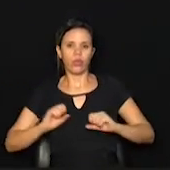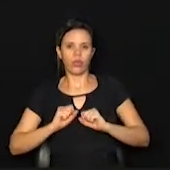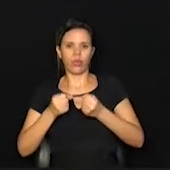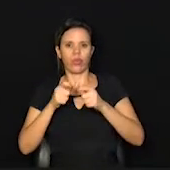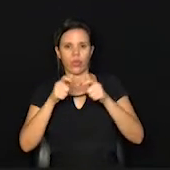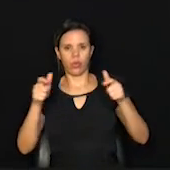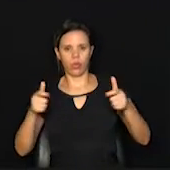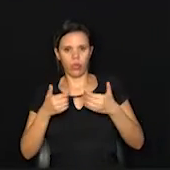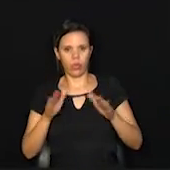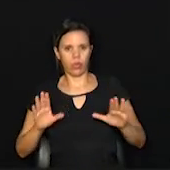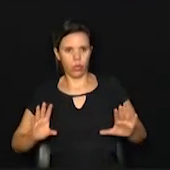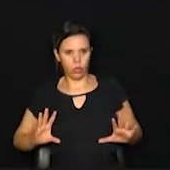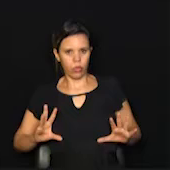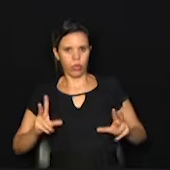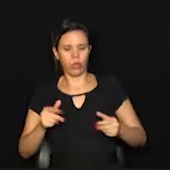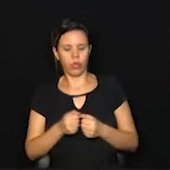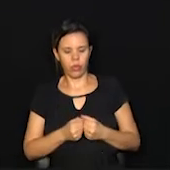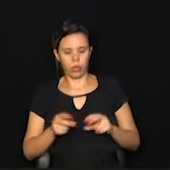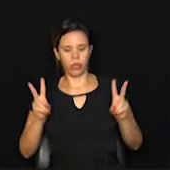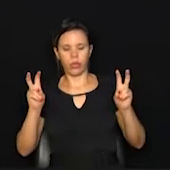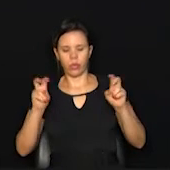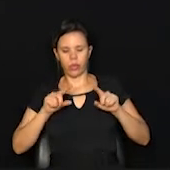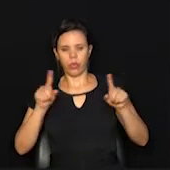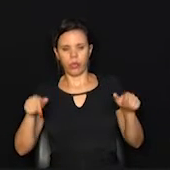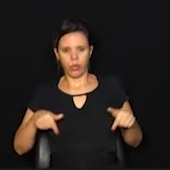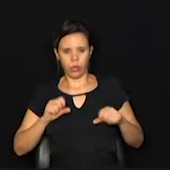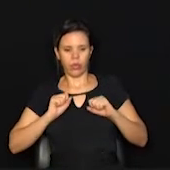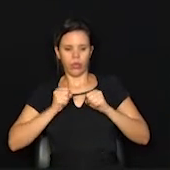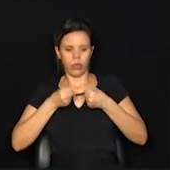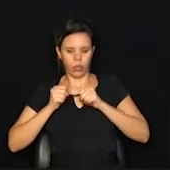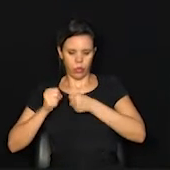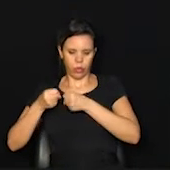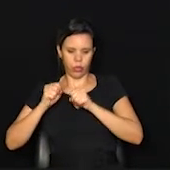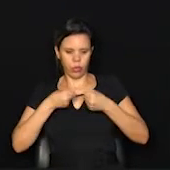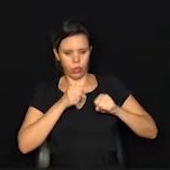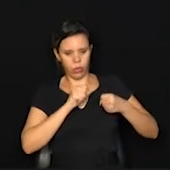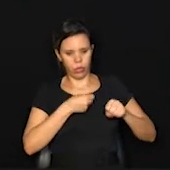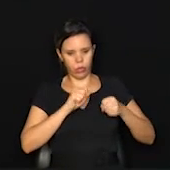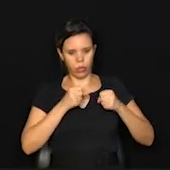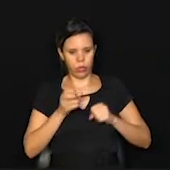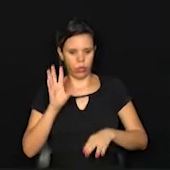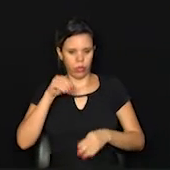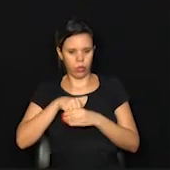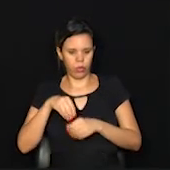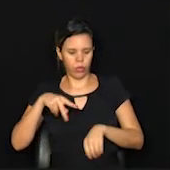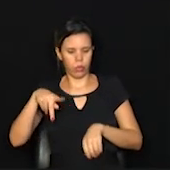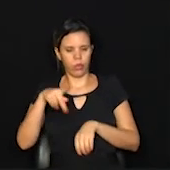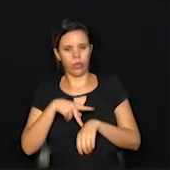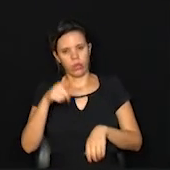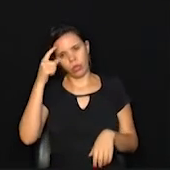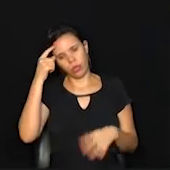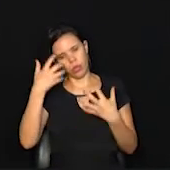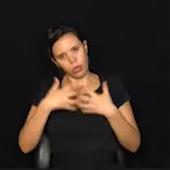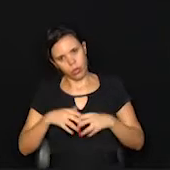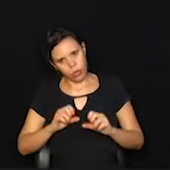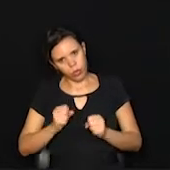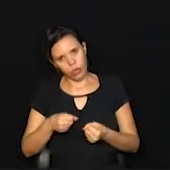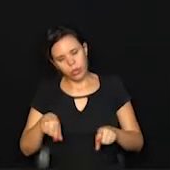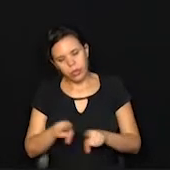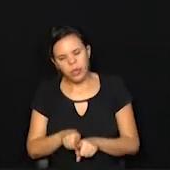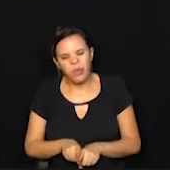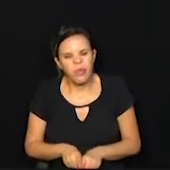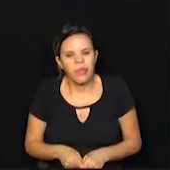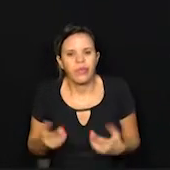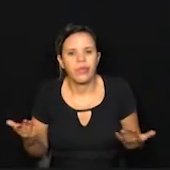espaço espacial entre "você pensa em defender o interno do país e você precisa defender também